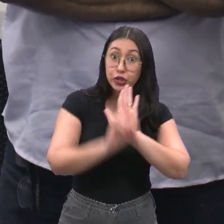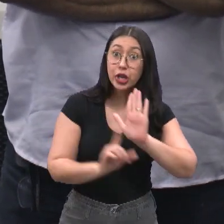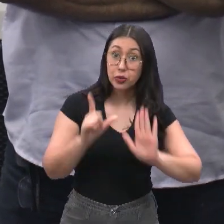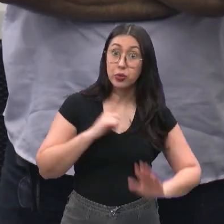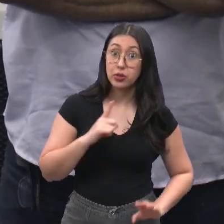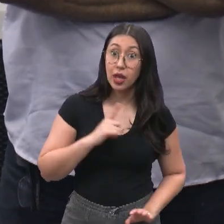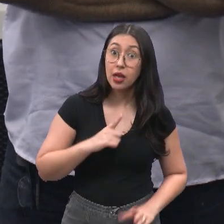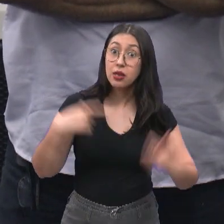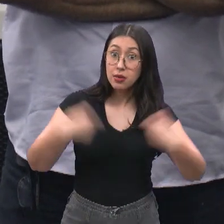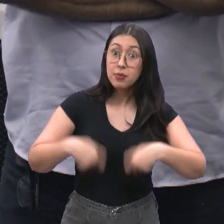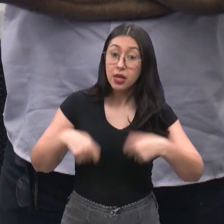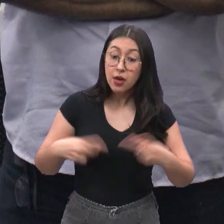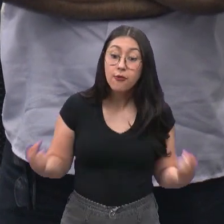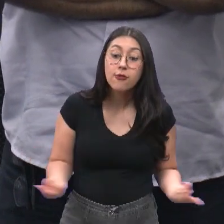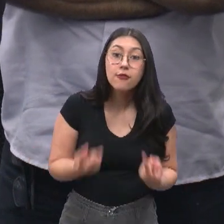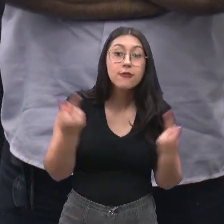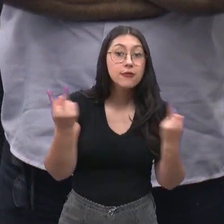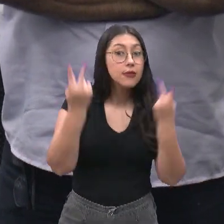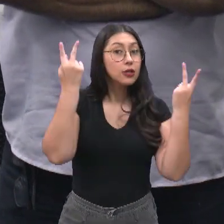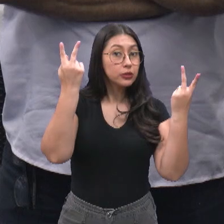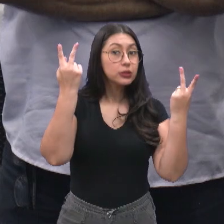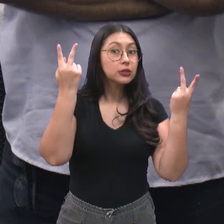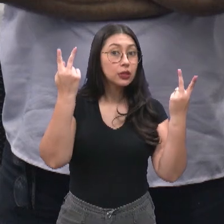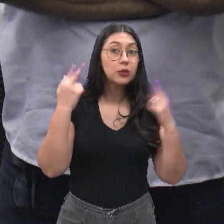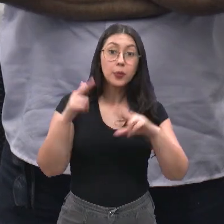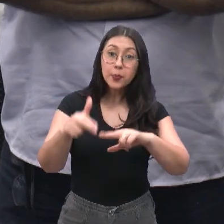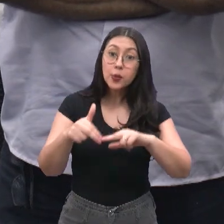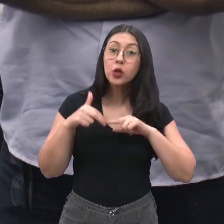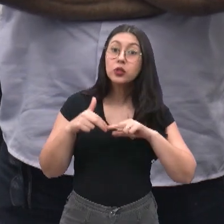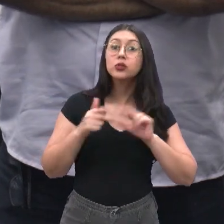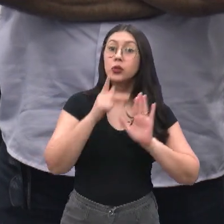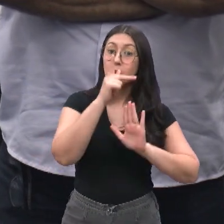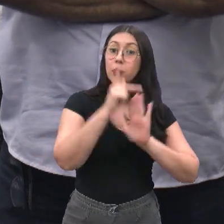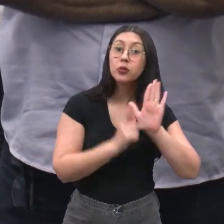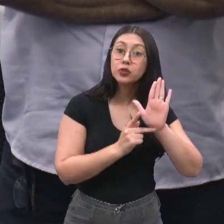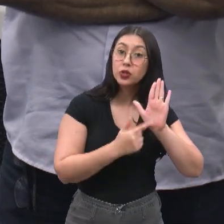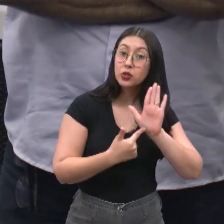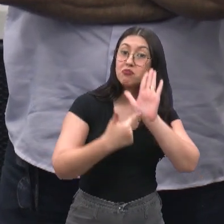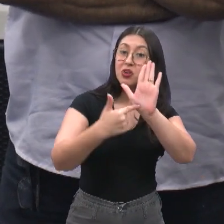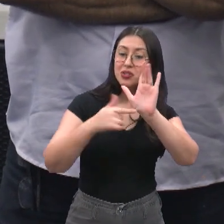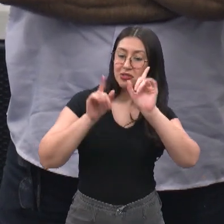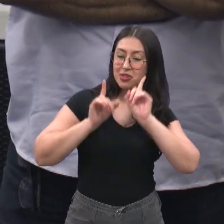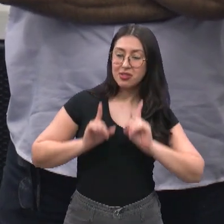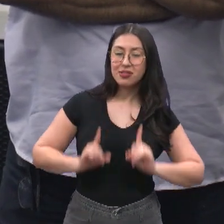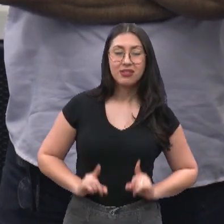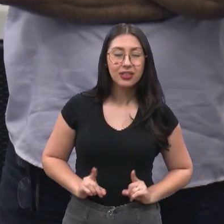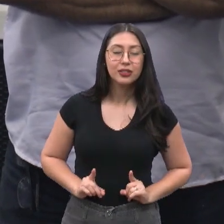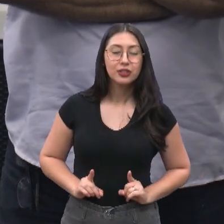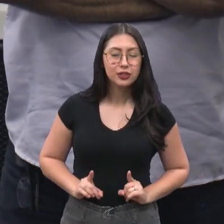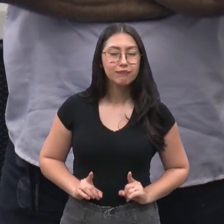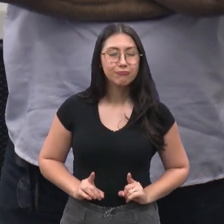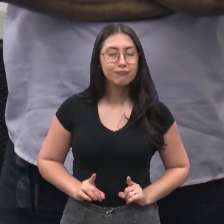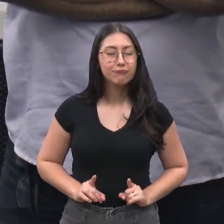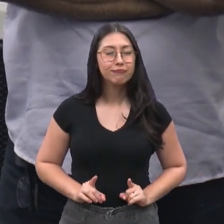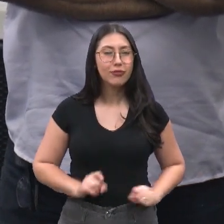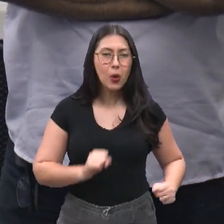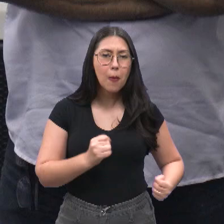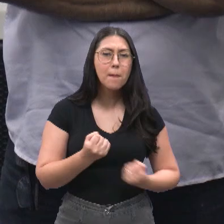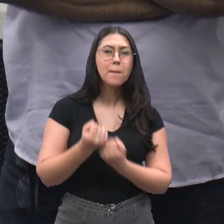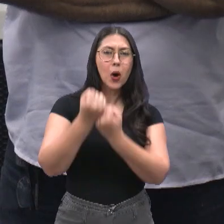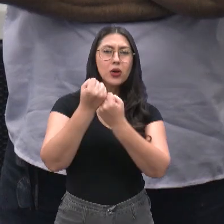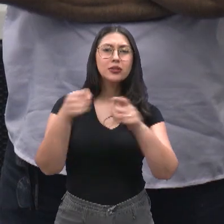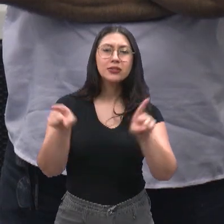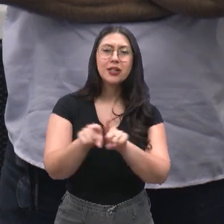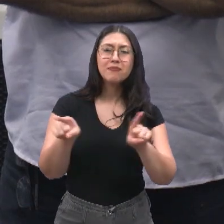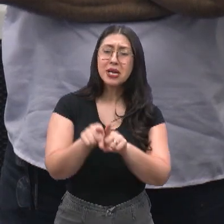ser valorizado nesse momento. É por isso que esse projeto vem trazer dignidade e dar o respaldo visual para uma